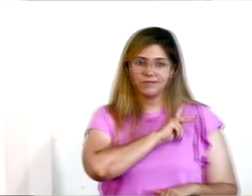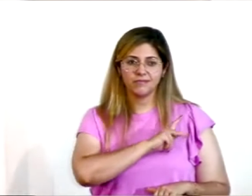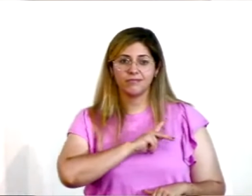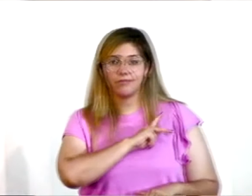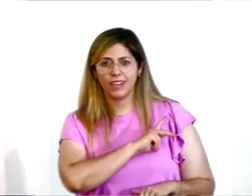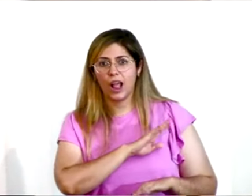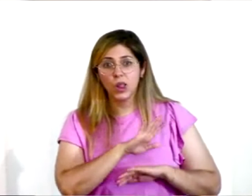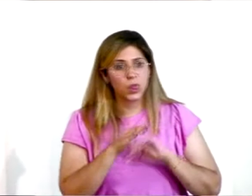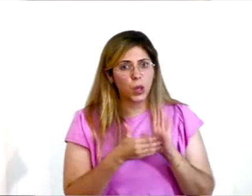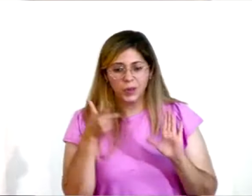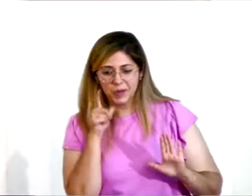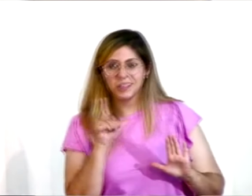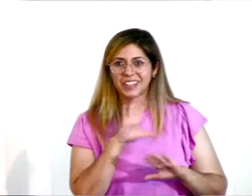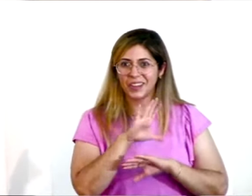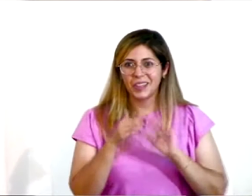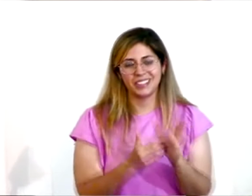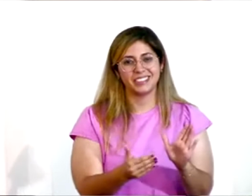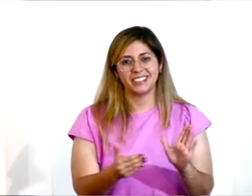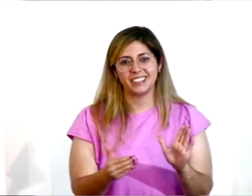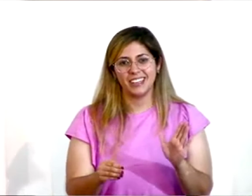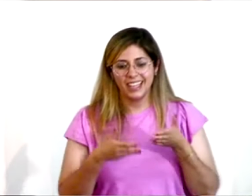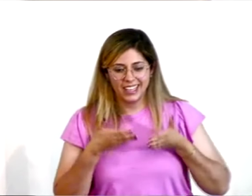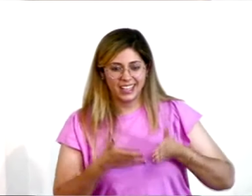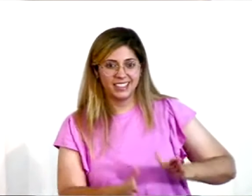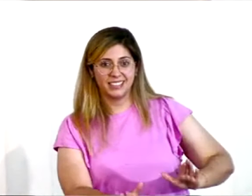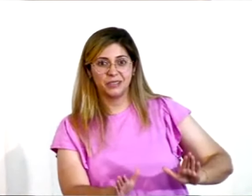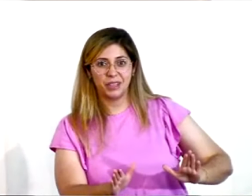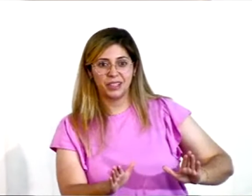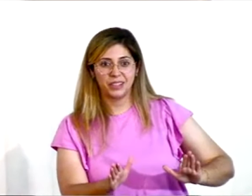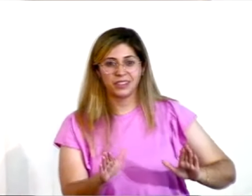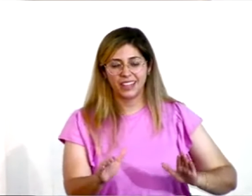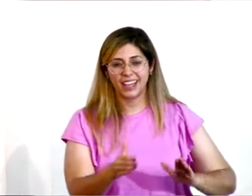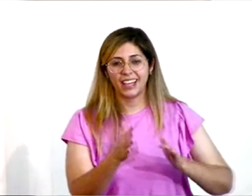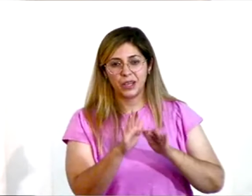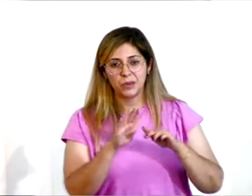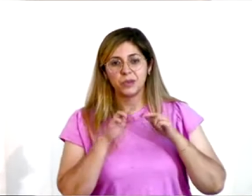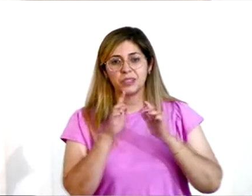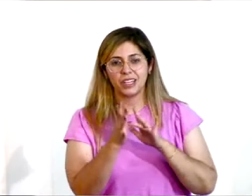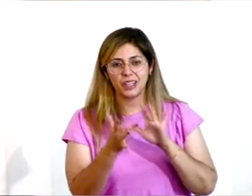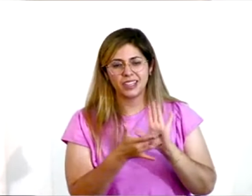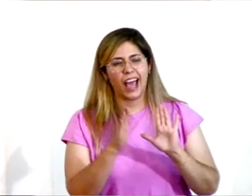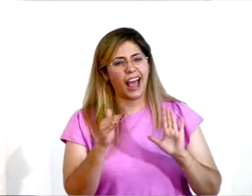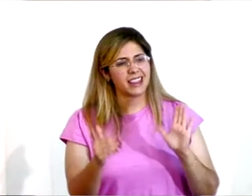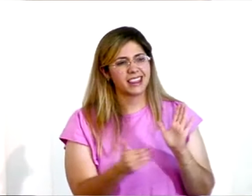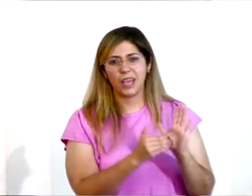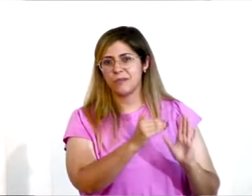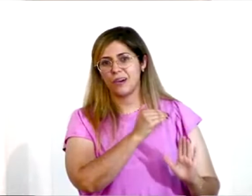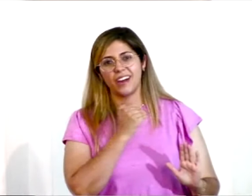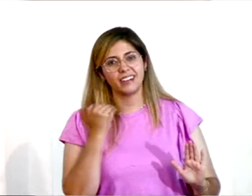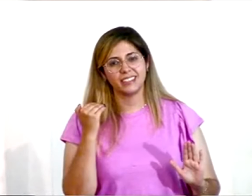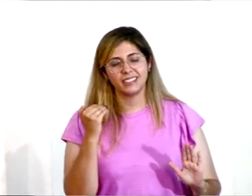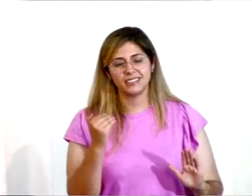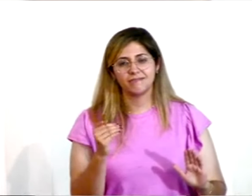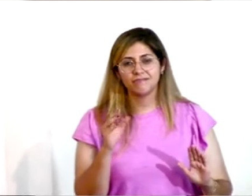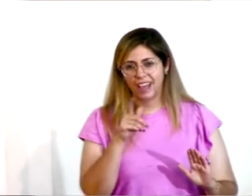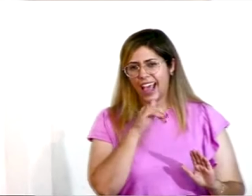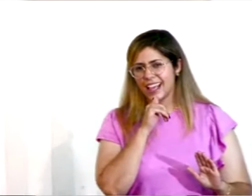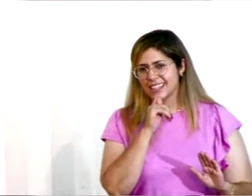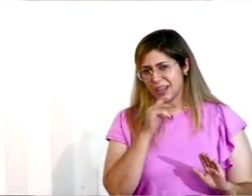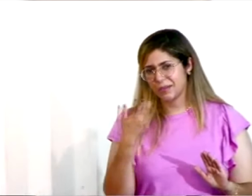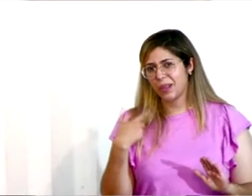Aproveitou todas, do nascimento em Cristo até a sua morte. E esse é o grande exemplo para nós. E eu